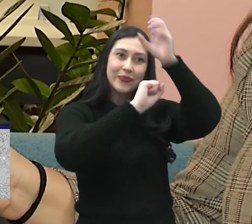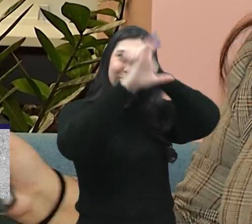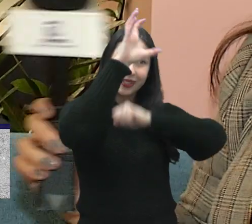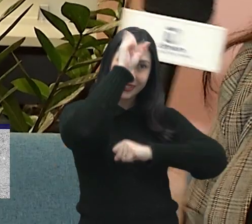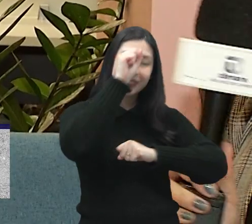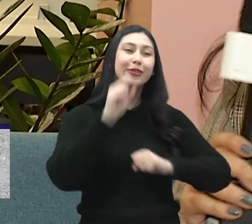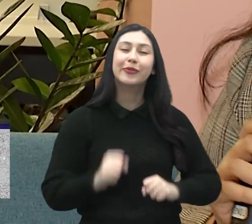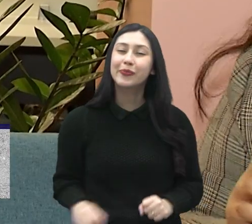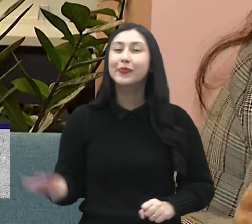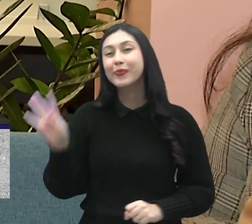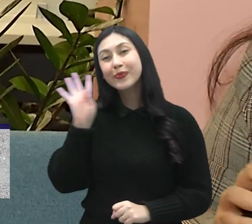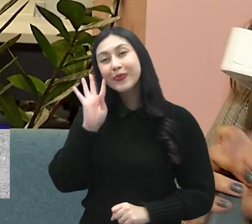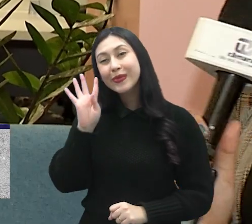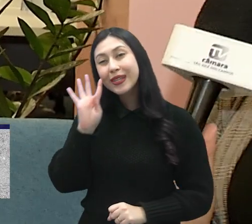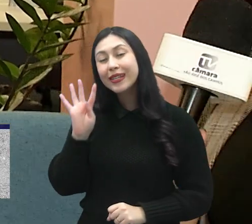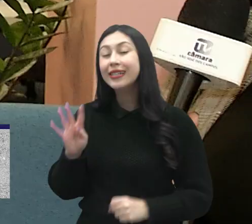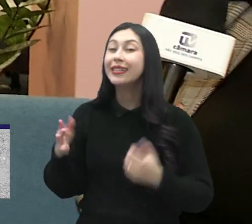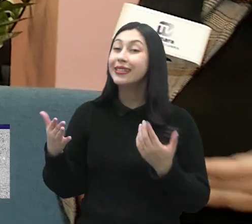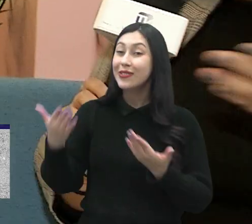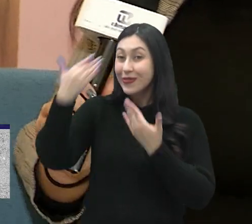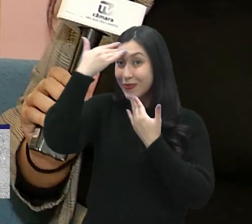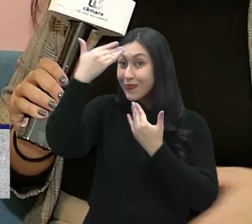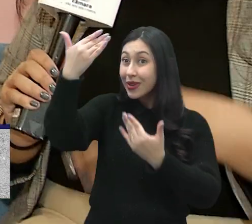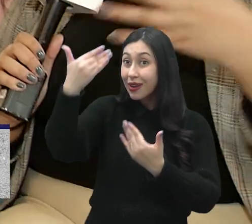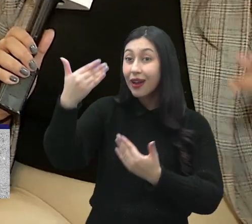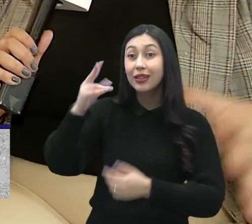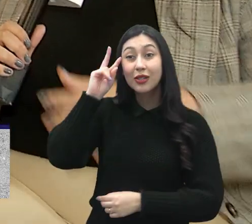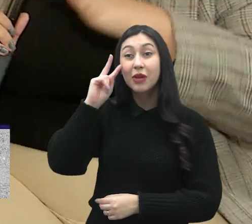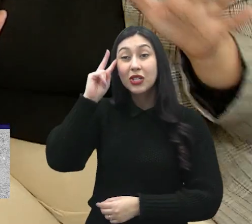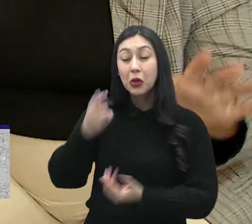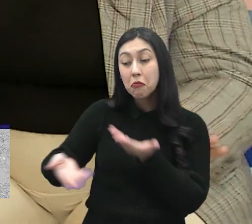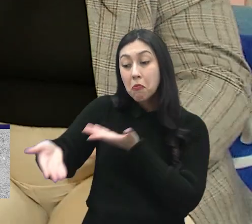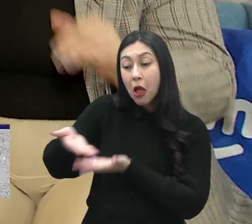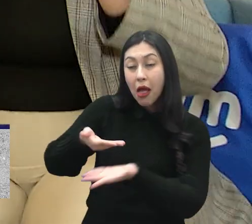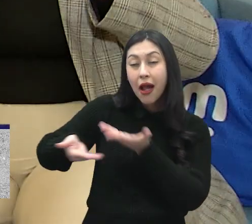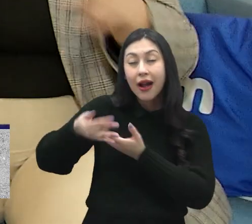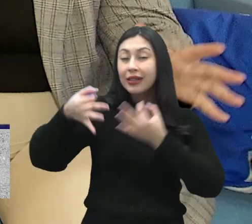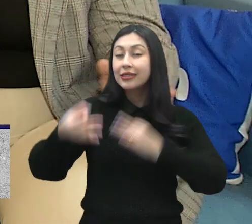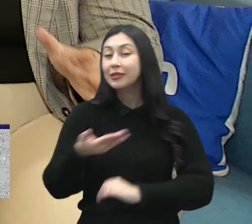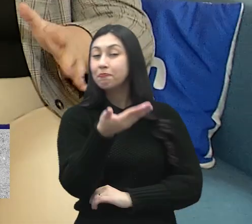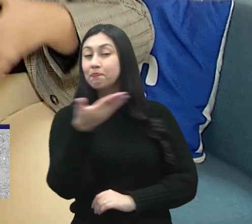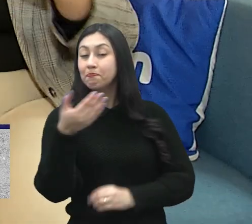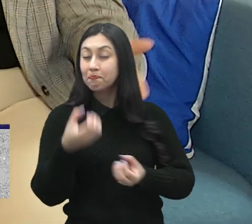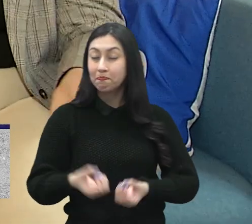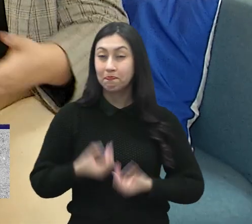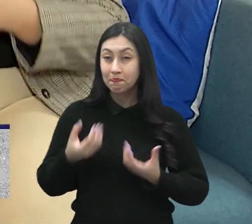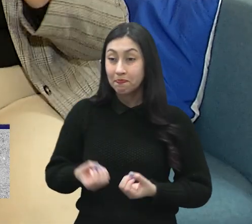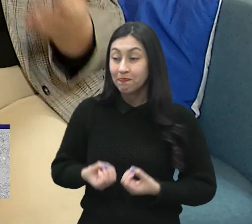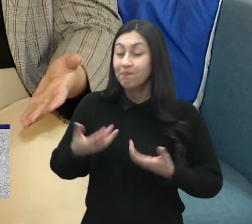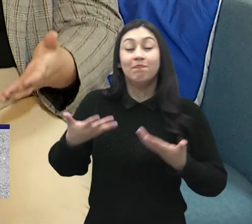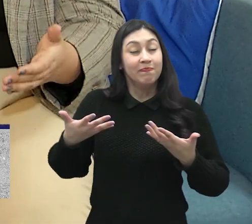constante. Legal. Bom, Rodney, muito obrigado por dividir sua história, tenho certeza que a galera deve ter se inspirado bastante e é